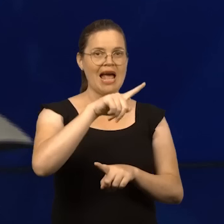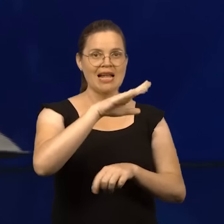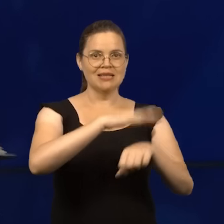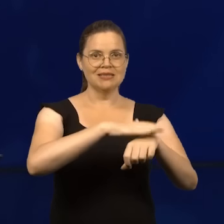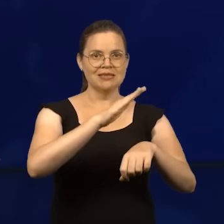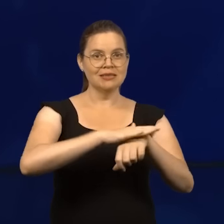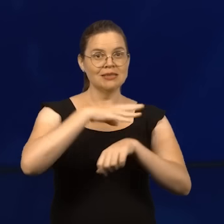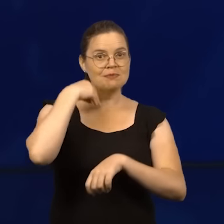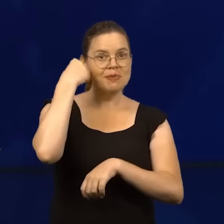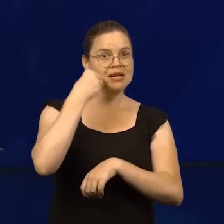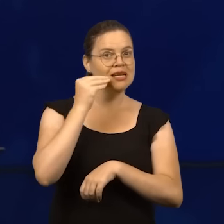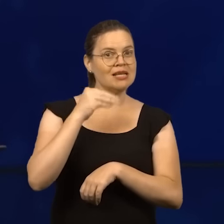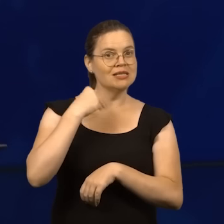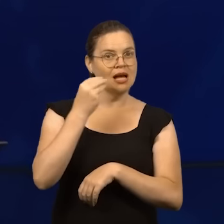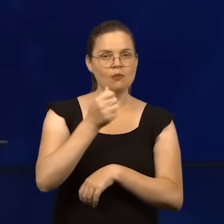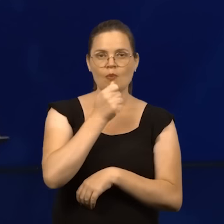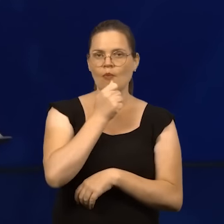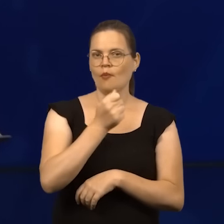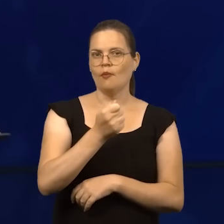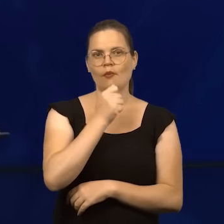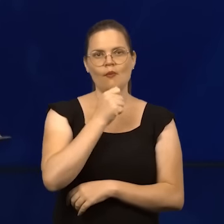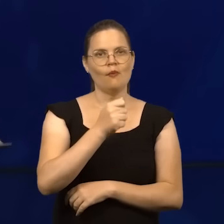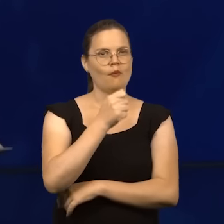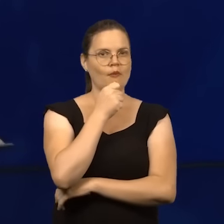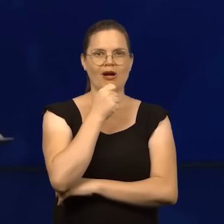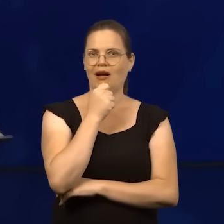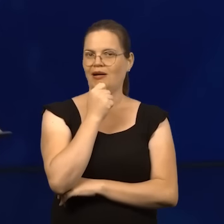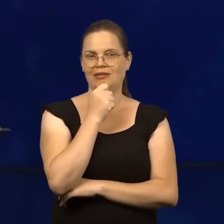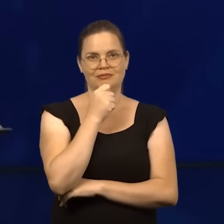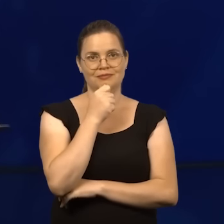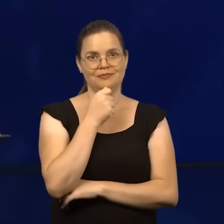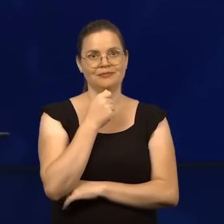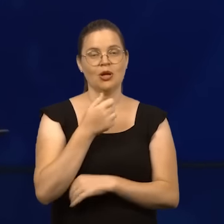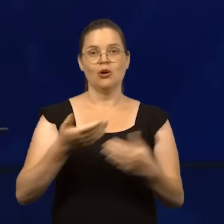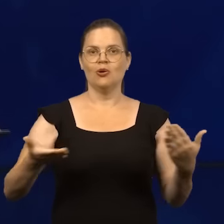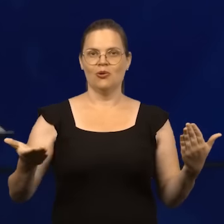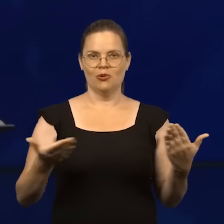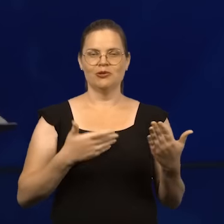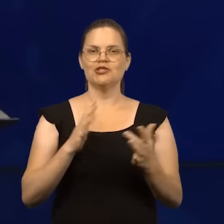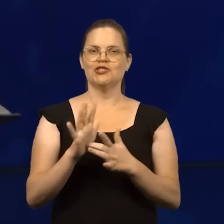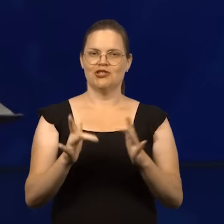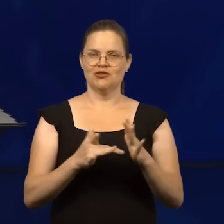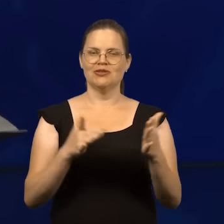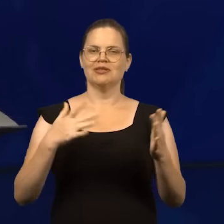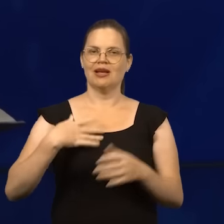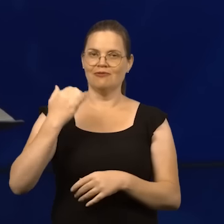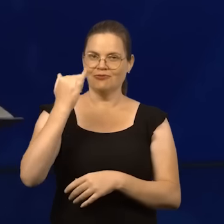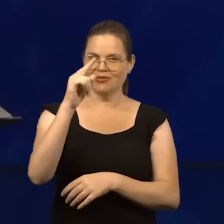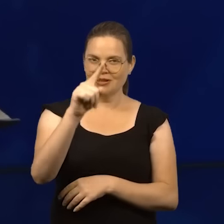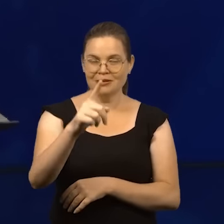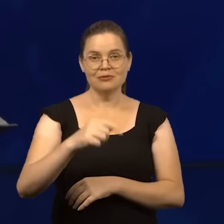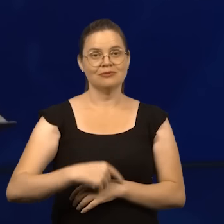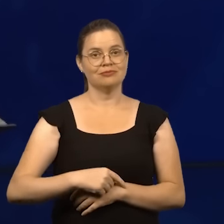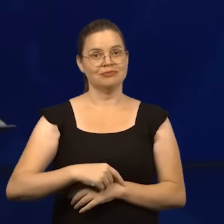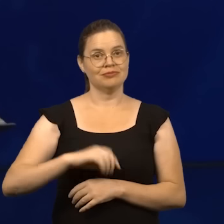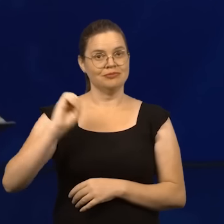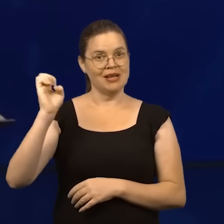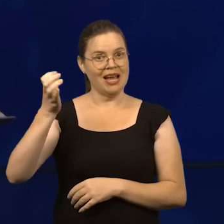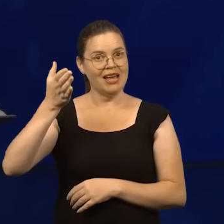experiência. Jesus quer marcar a sua vida. Jesus quer se revelar ao seu